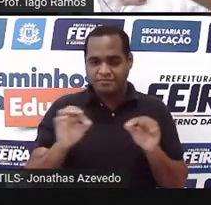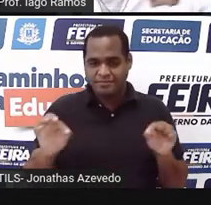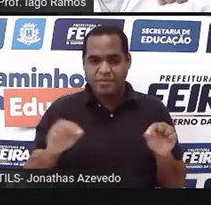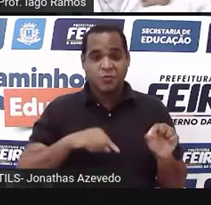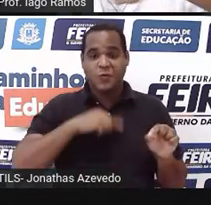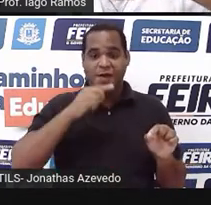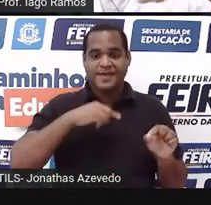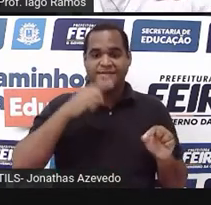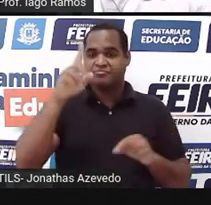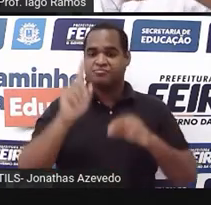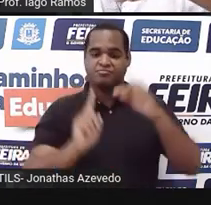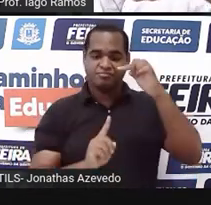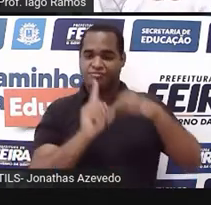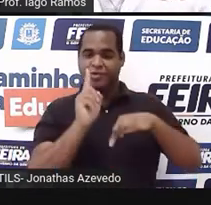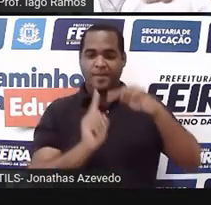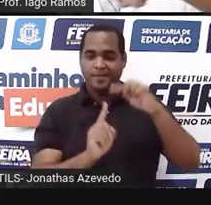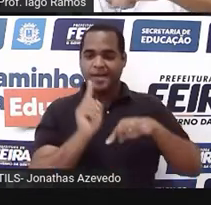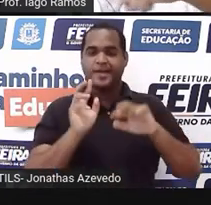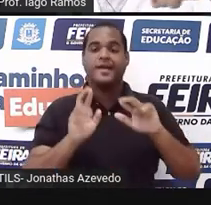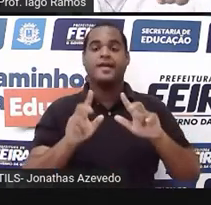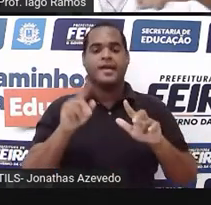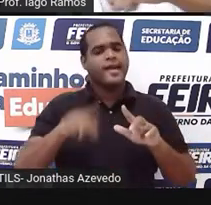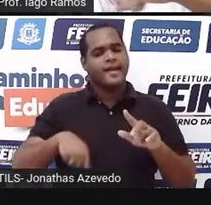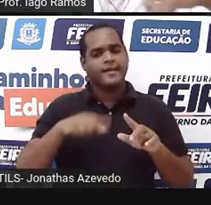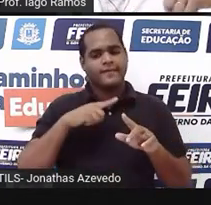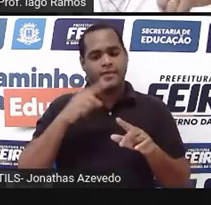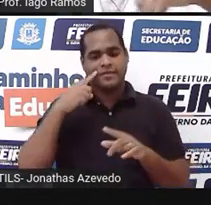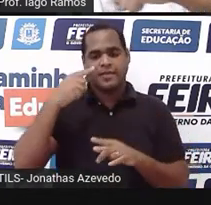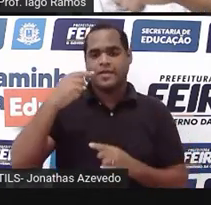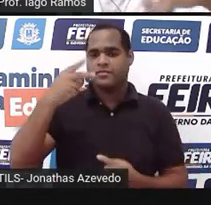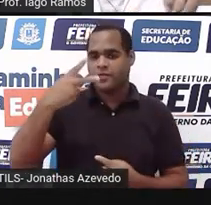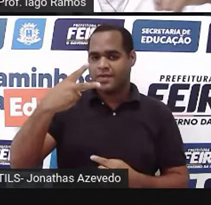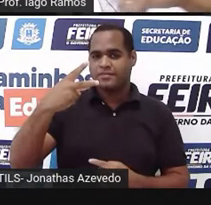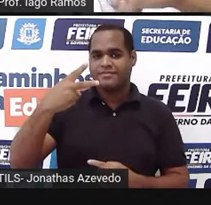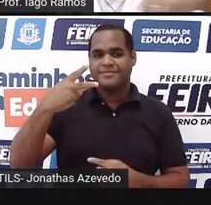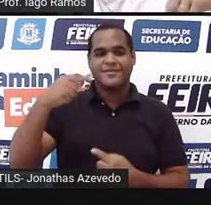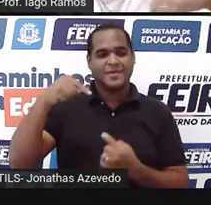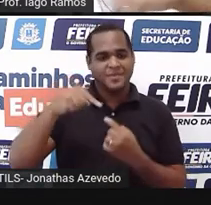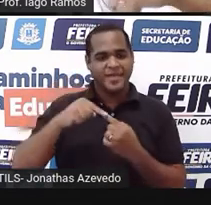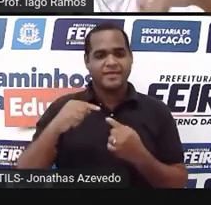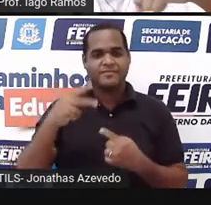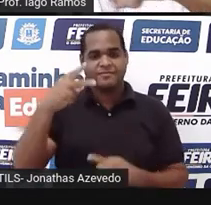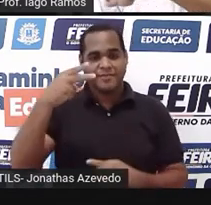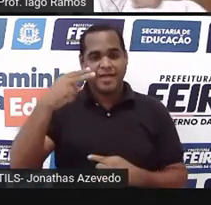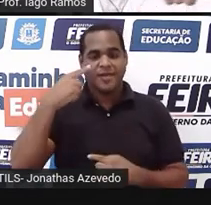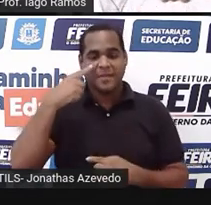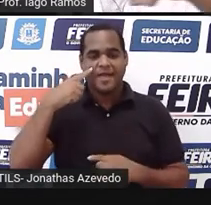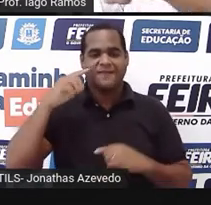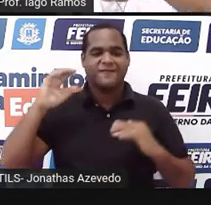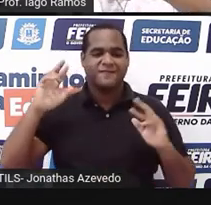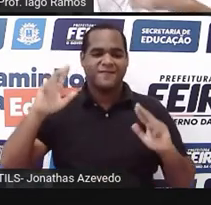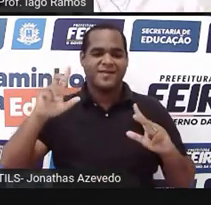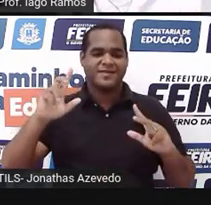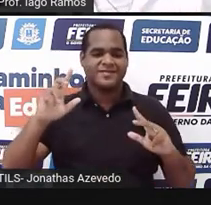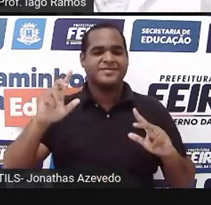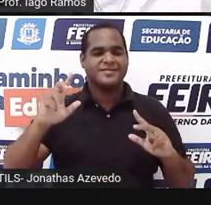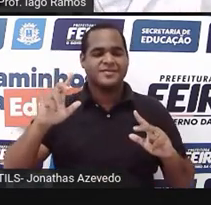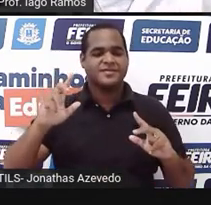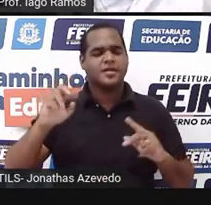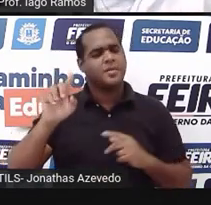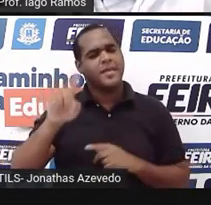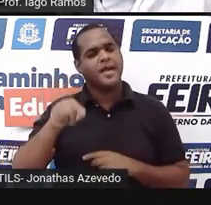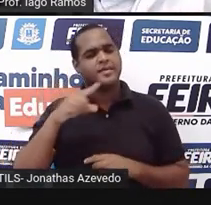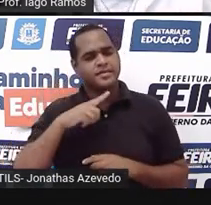tocam forma um par de lados Paralelos se isso acontece